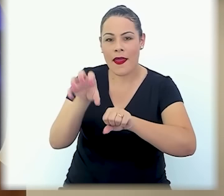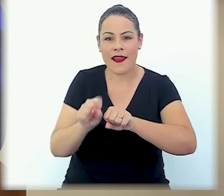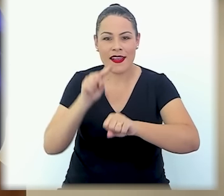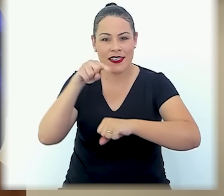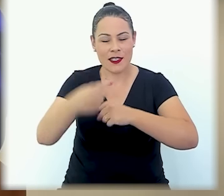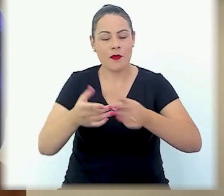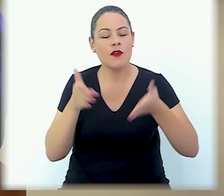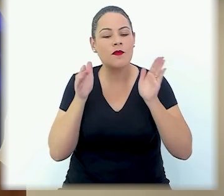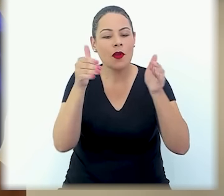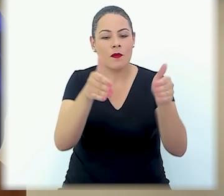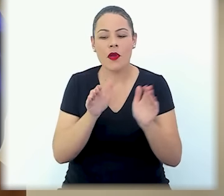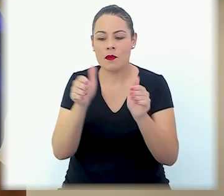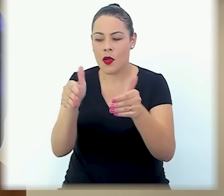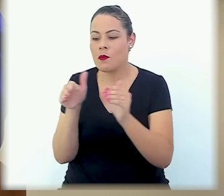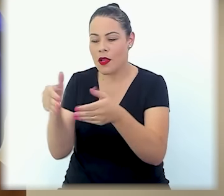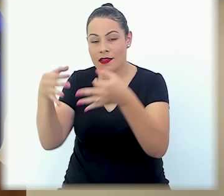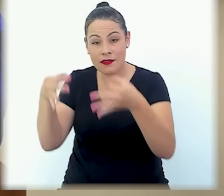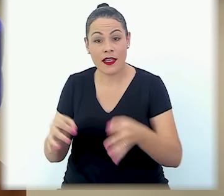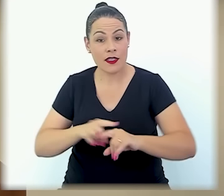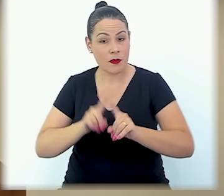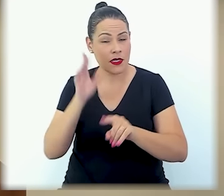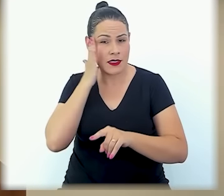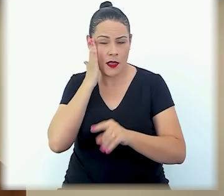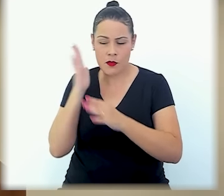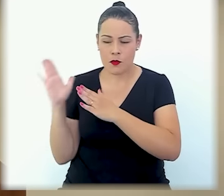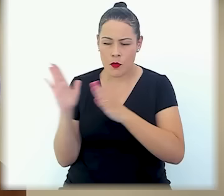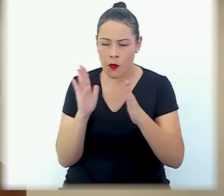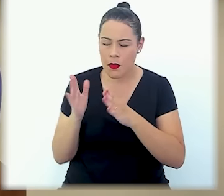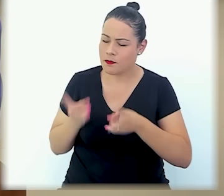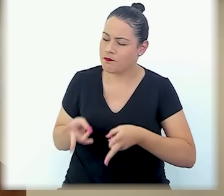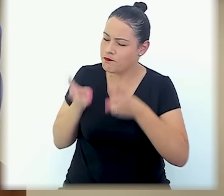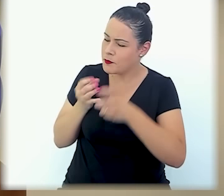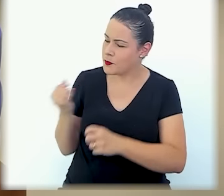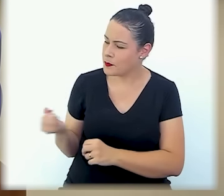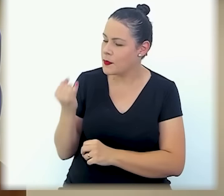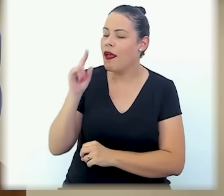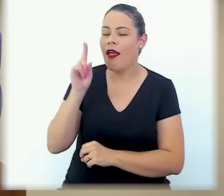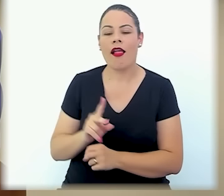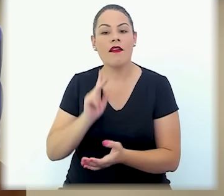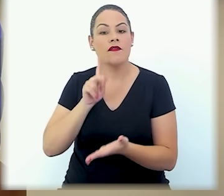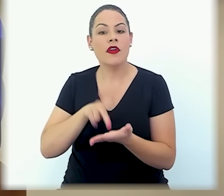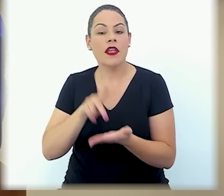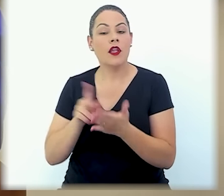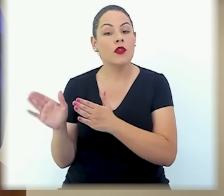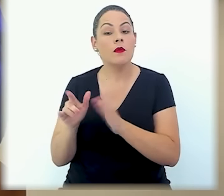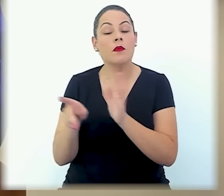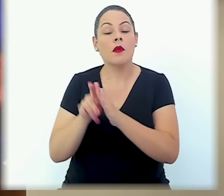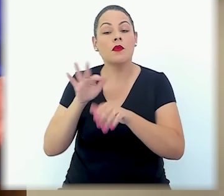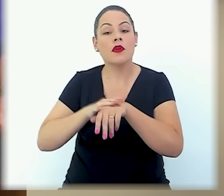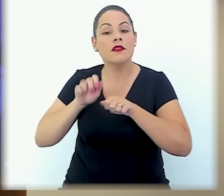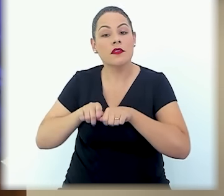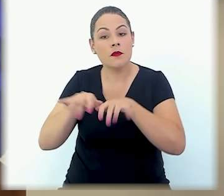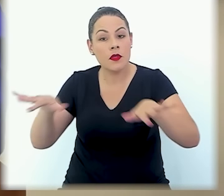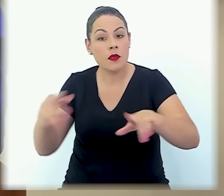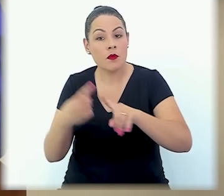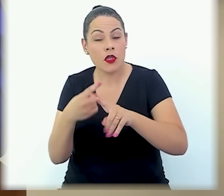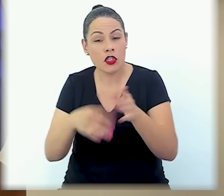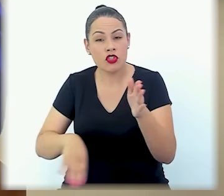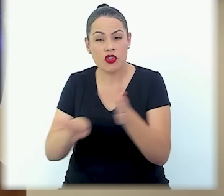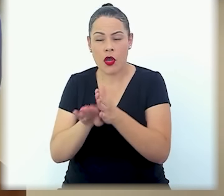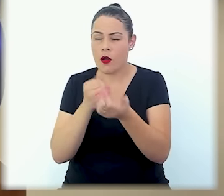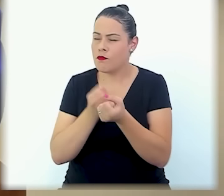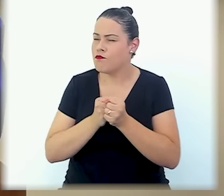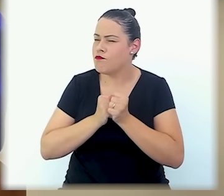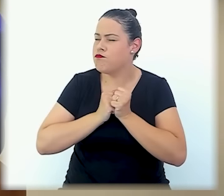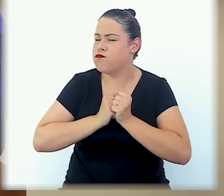na época, um momento importante que a gente notou que isso é verdade, foi verdadeiro, foi na época da pandemia. Quando a pandemia deu